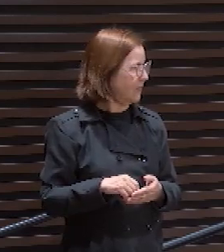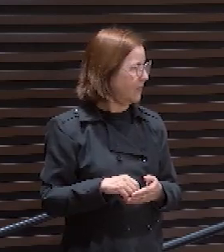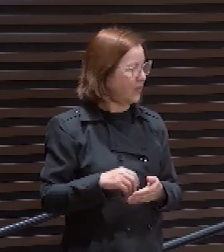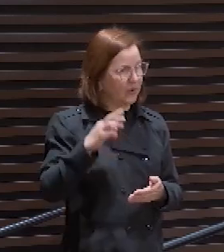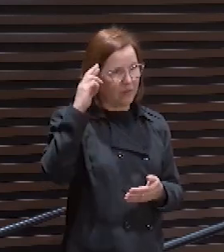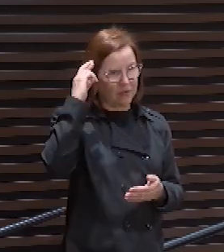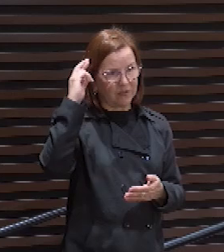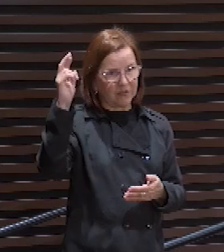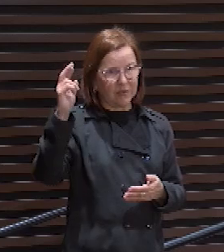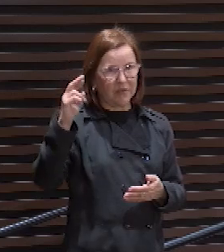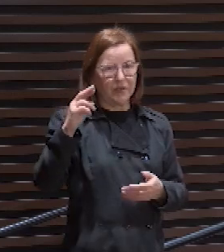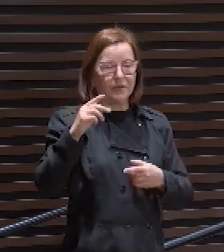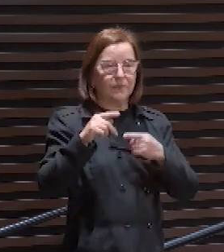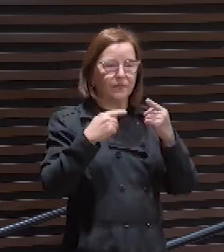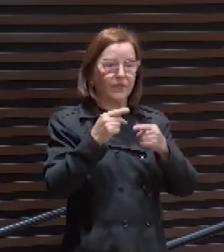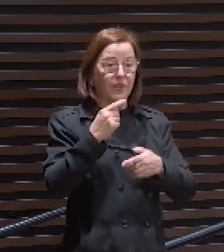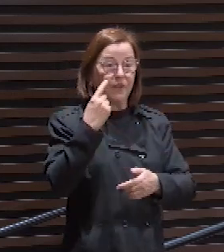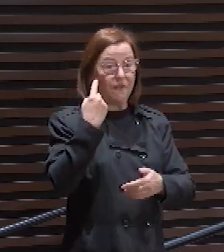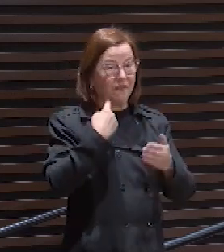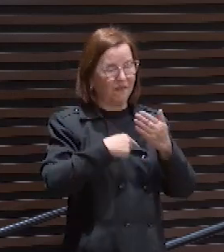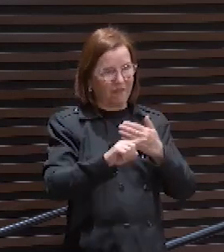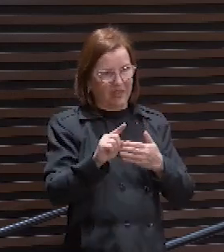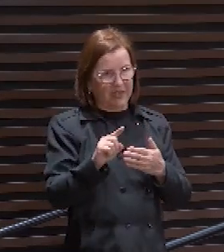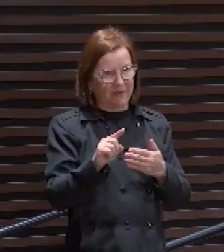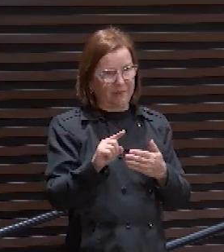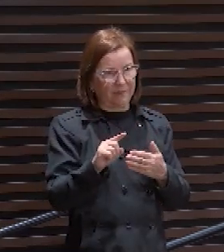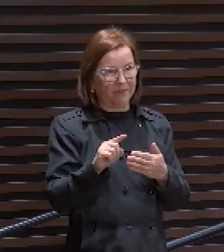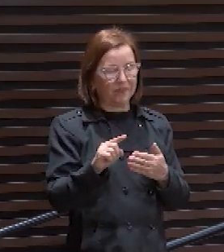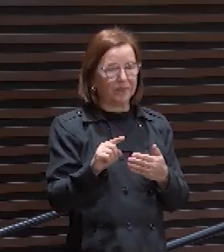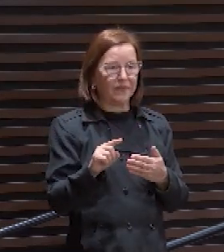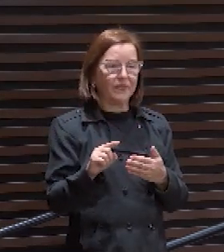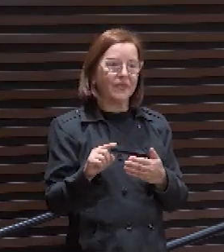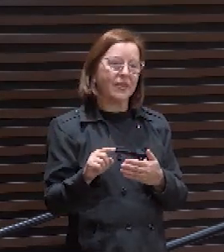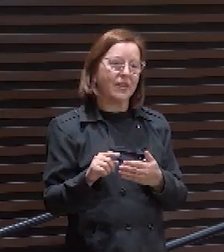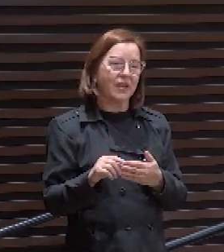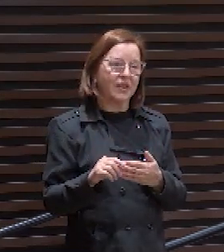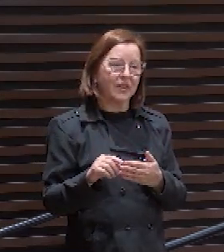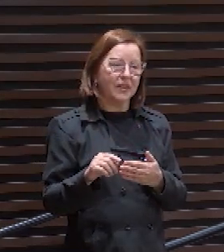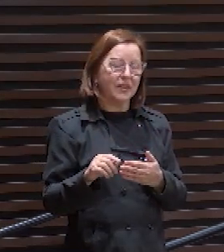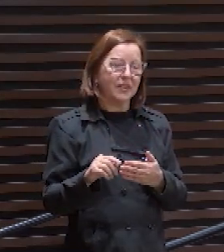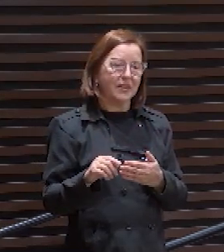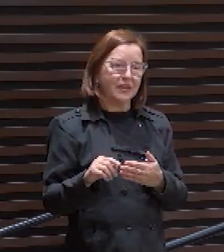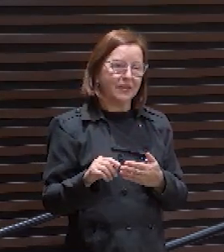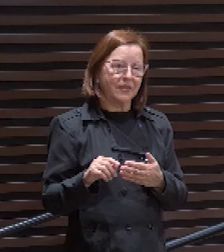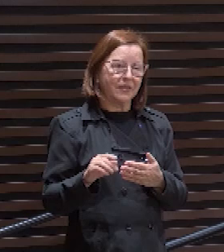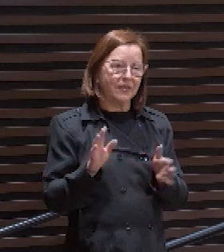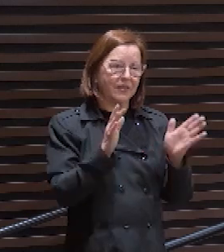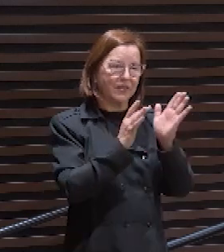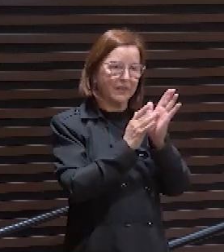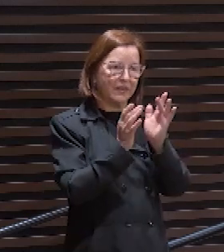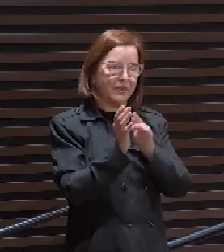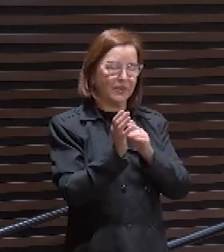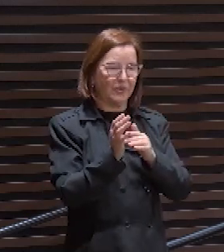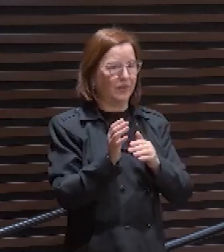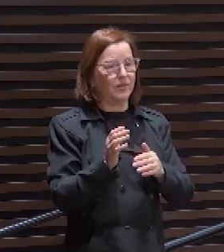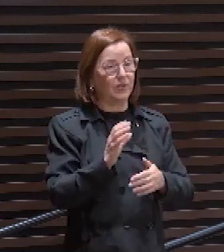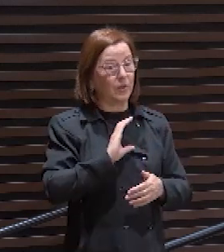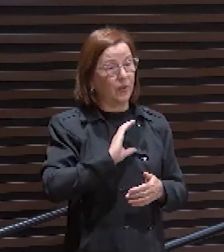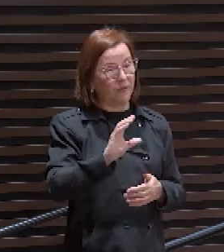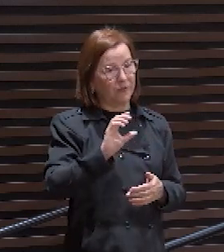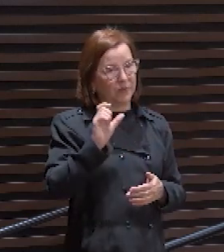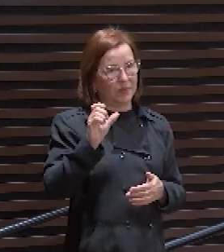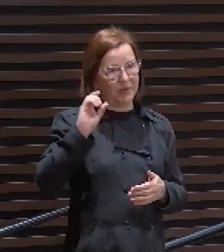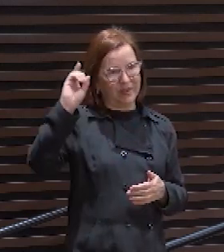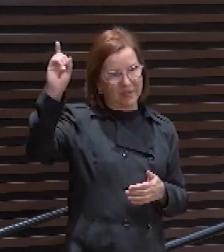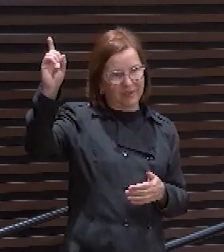ato de ir, confiando em Jesus, nas suas palavras, Deus cuidou e tem cuidado de nós. De